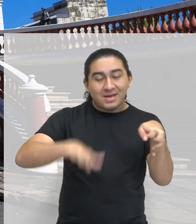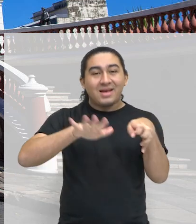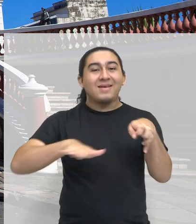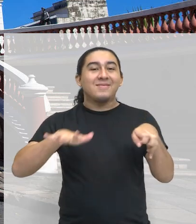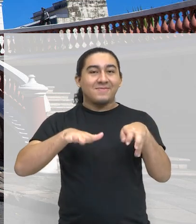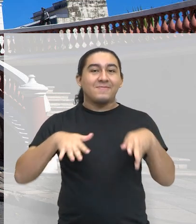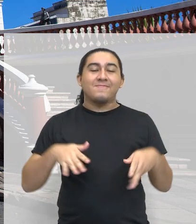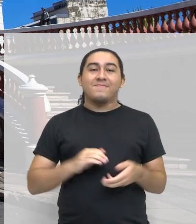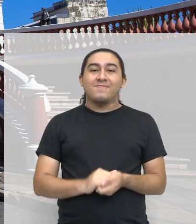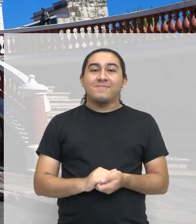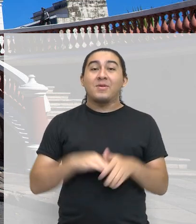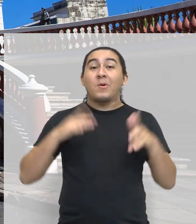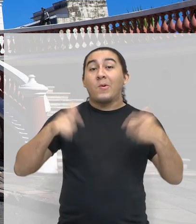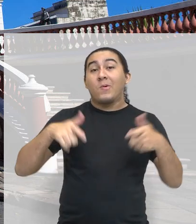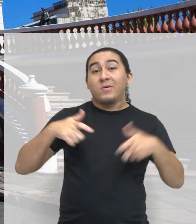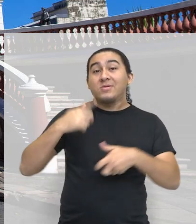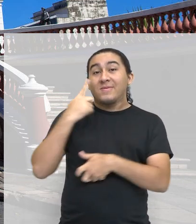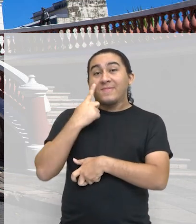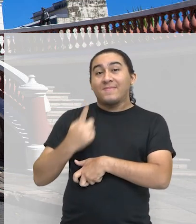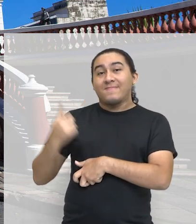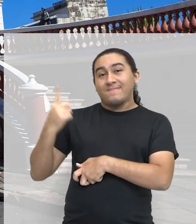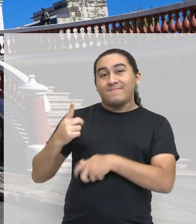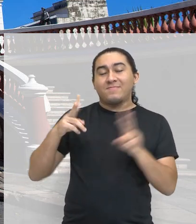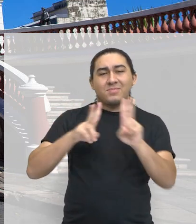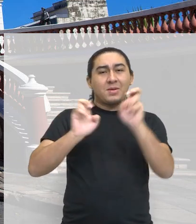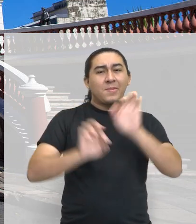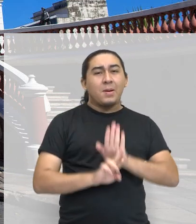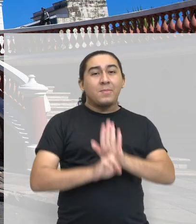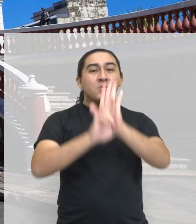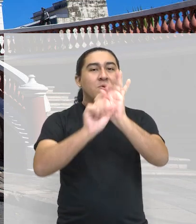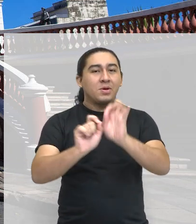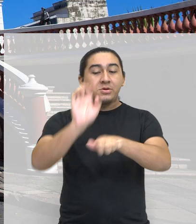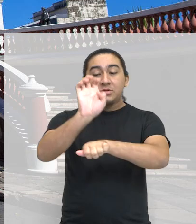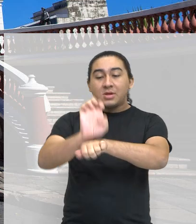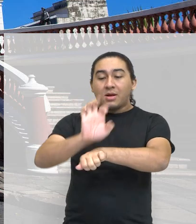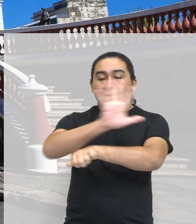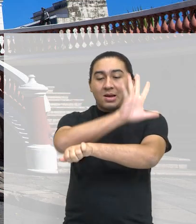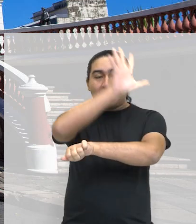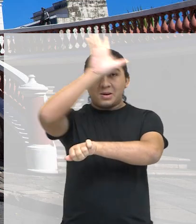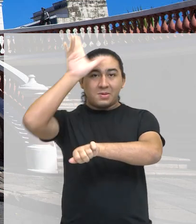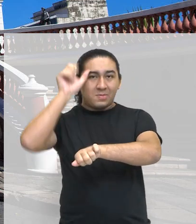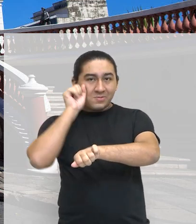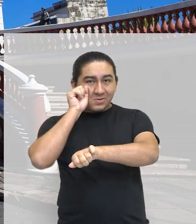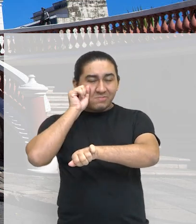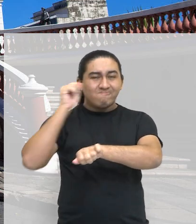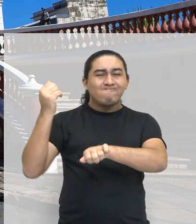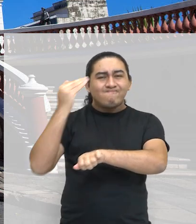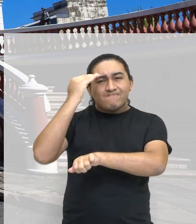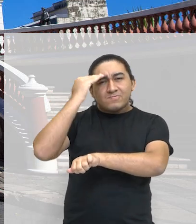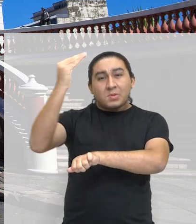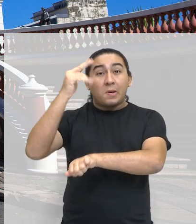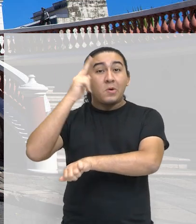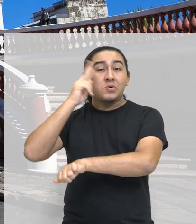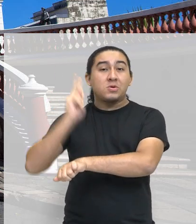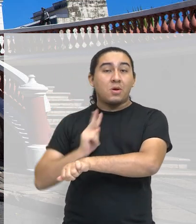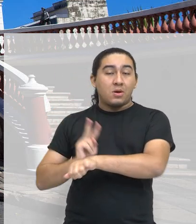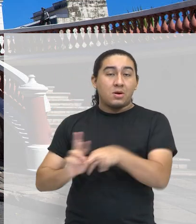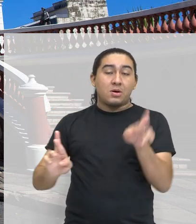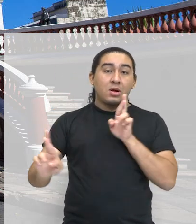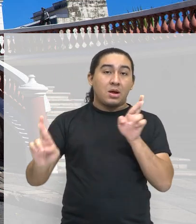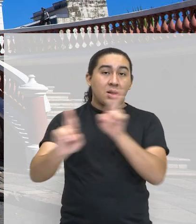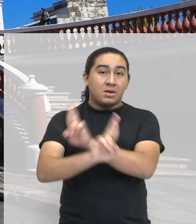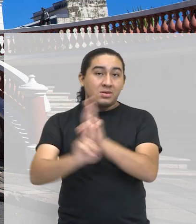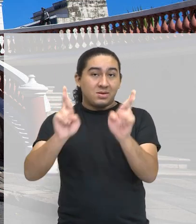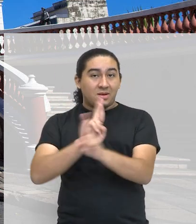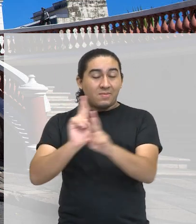comentado. Então, nós estamos no monumento que representa, vamos dizer, o Amazonas, um dos monumentos históricos que representa